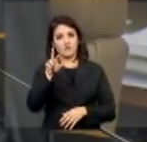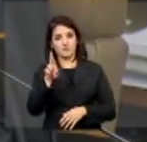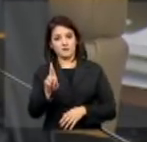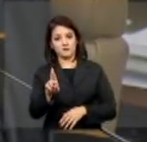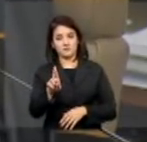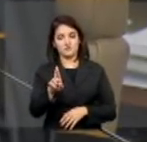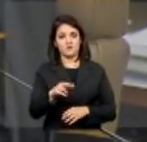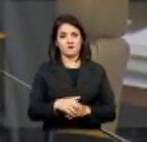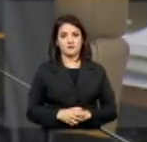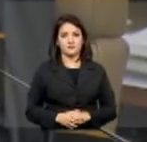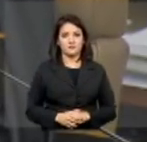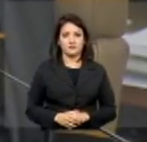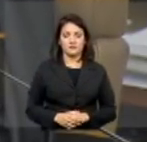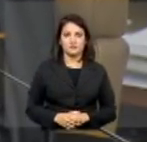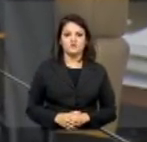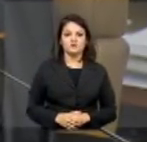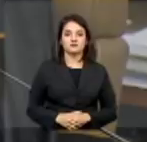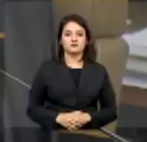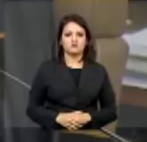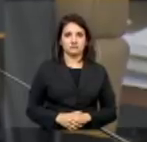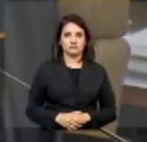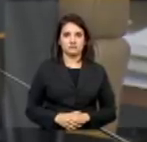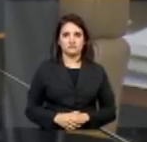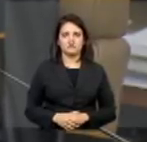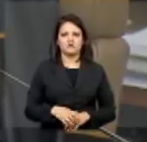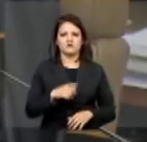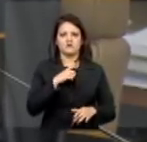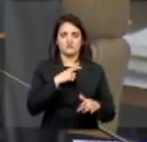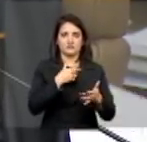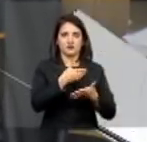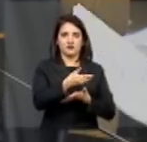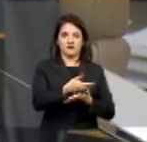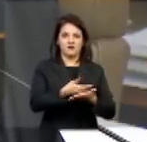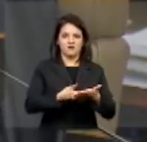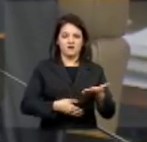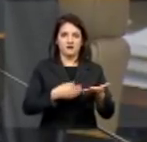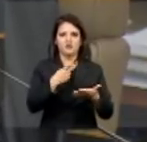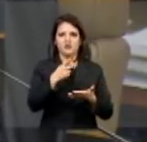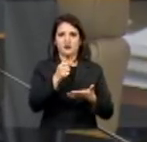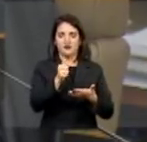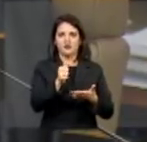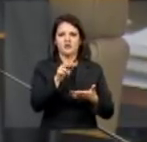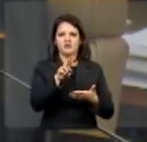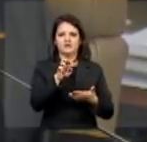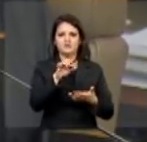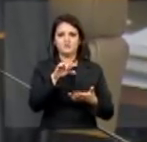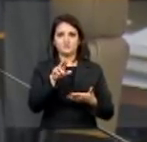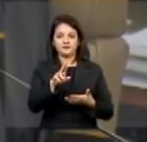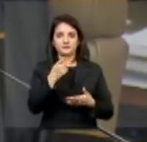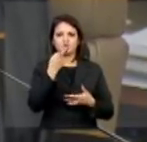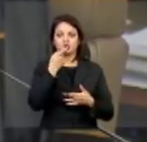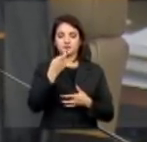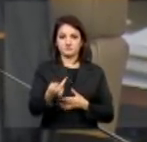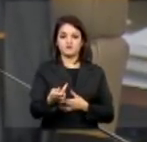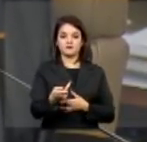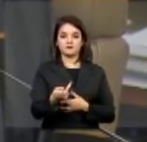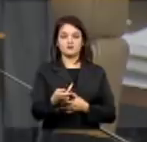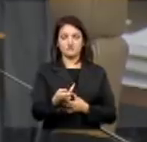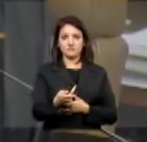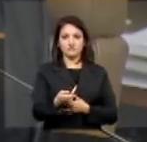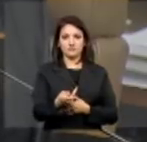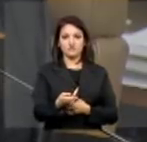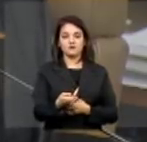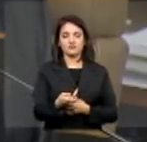é carril parecer parecerá os autos oficiando pela denegação da ordem alongado parecer